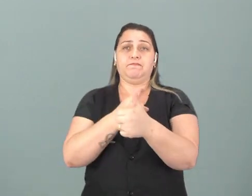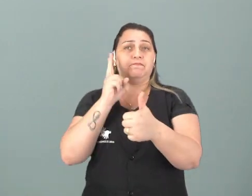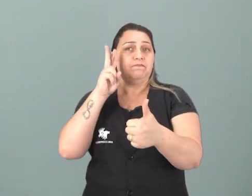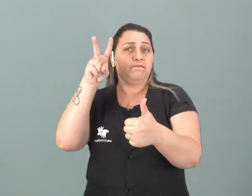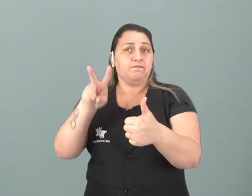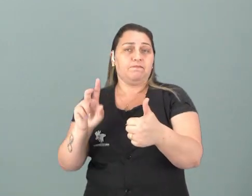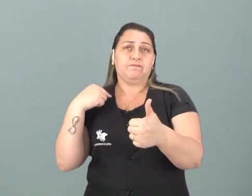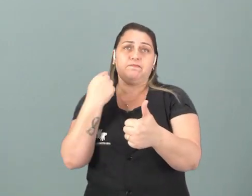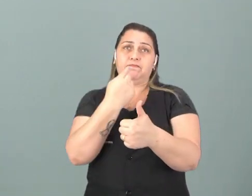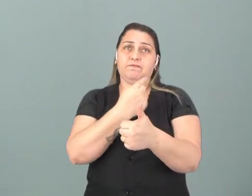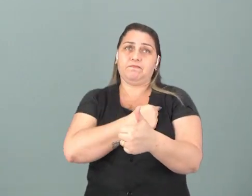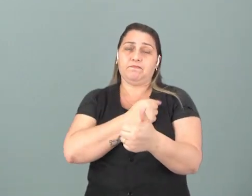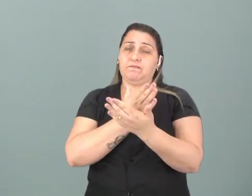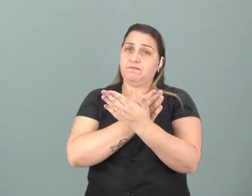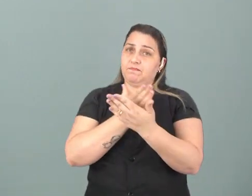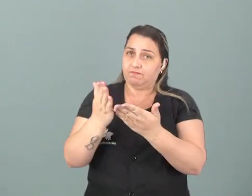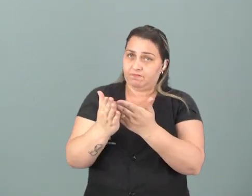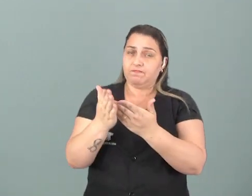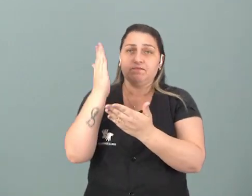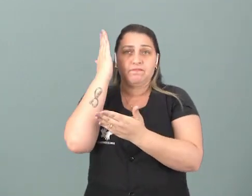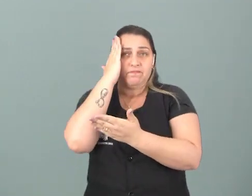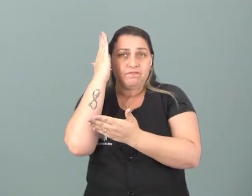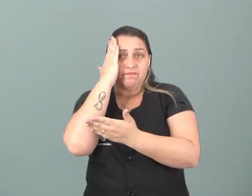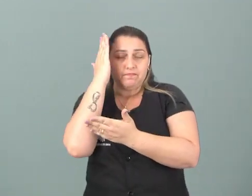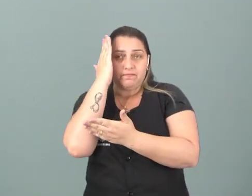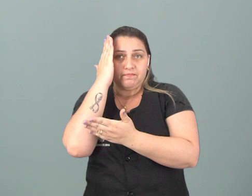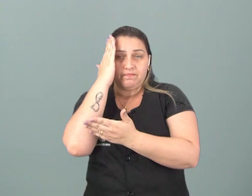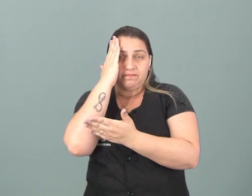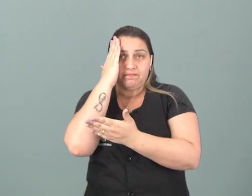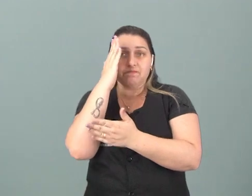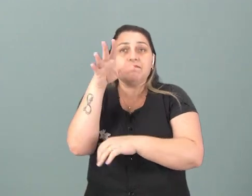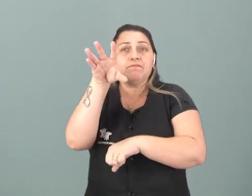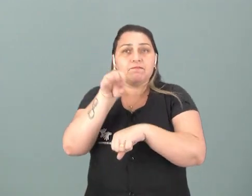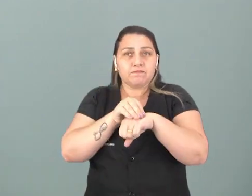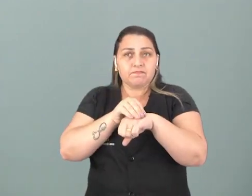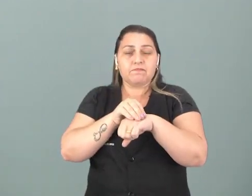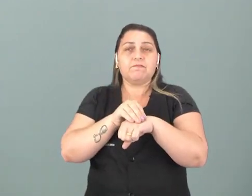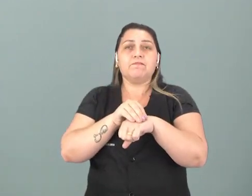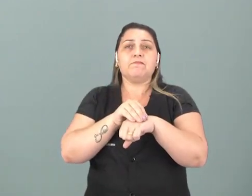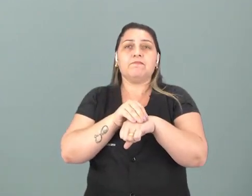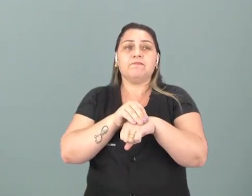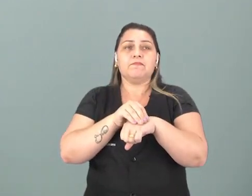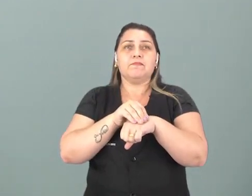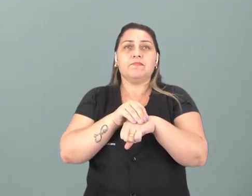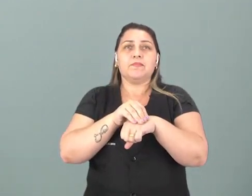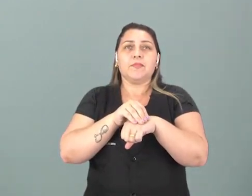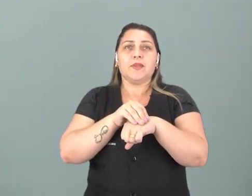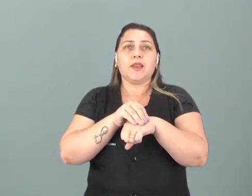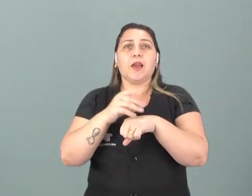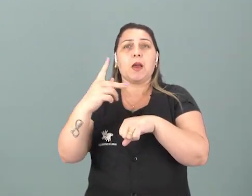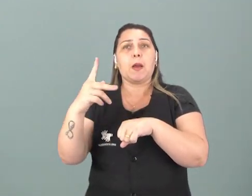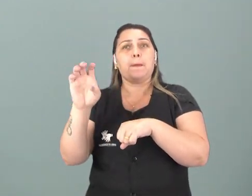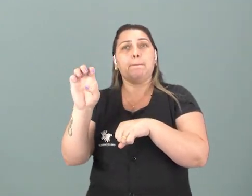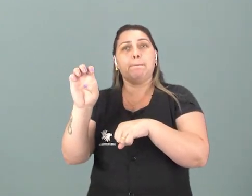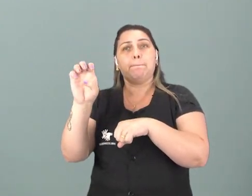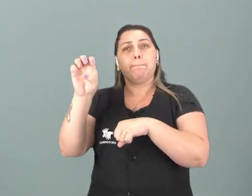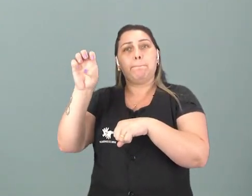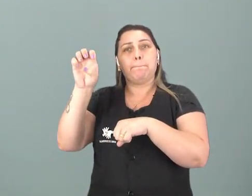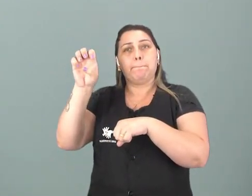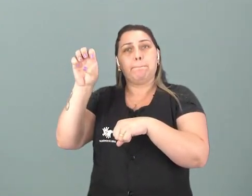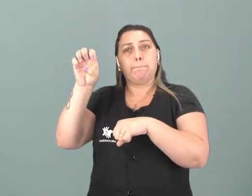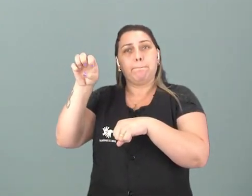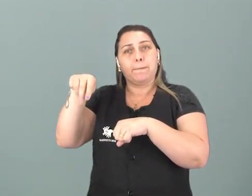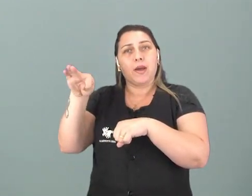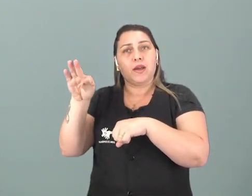ver, ou começar a entender e a conhecer, é o pentagrama ou a pauta, tá? Um